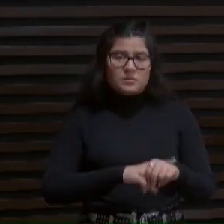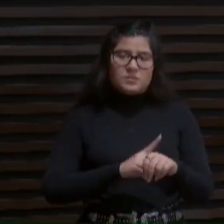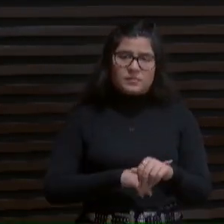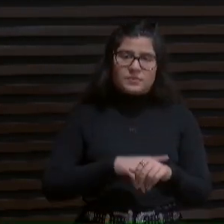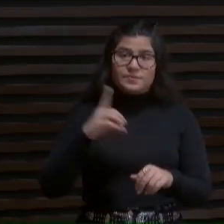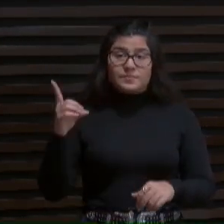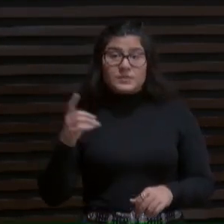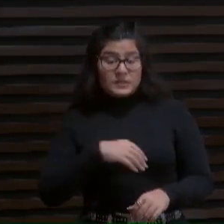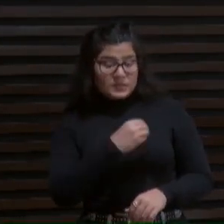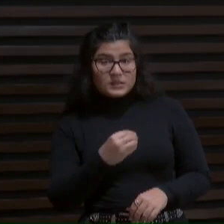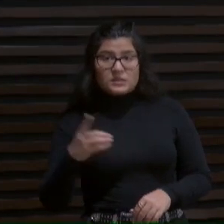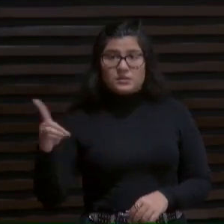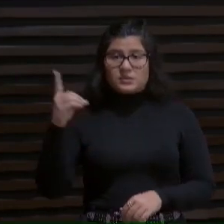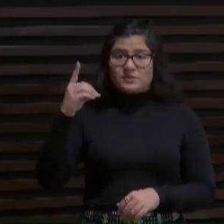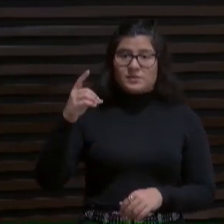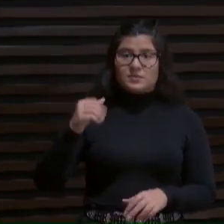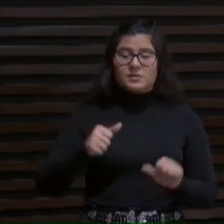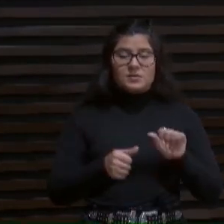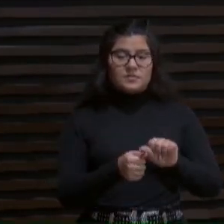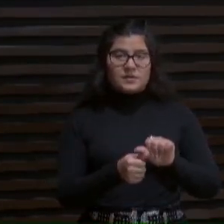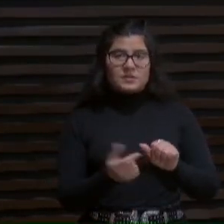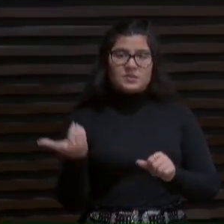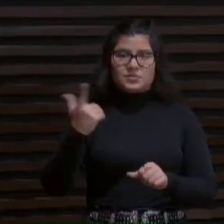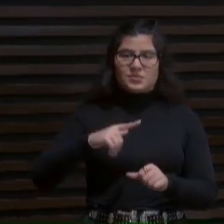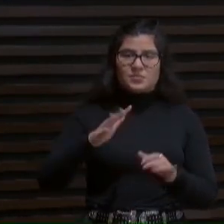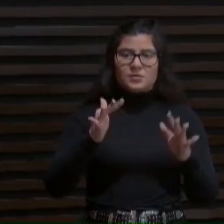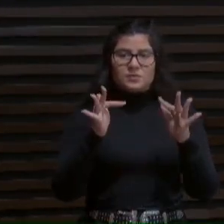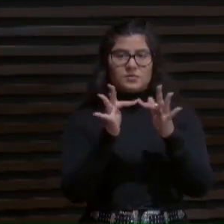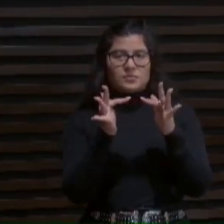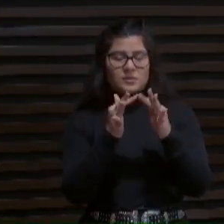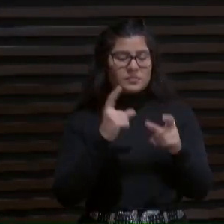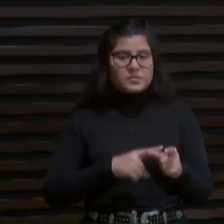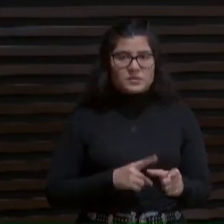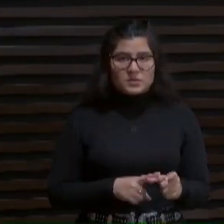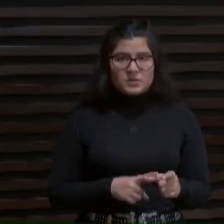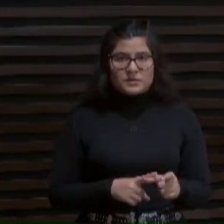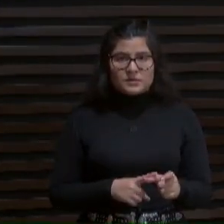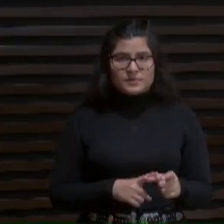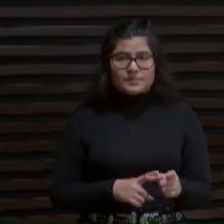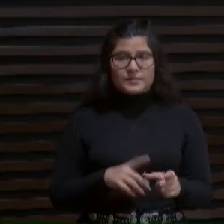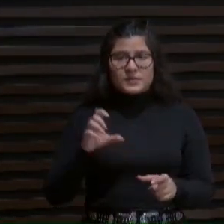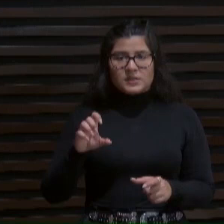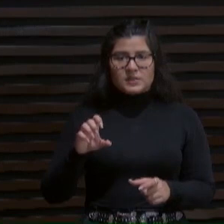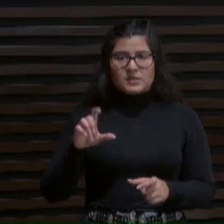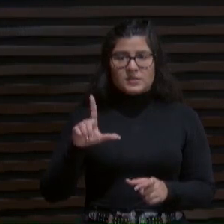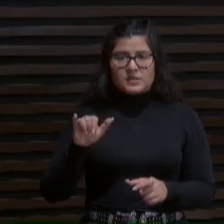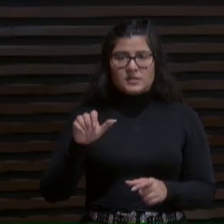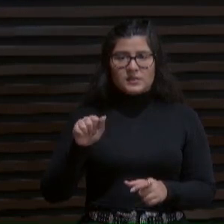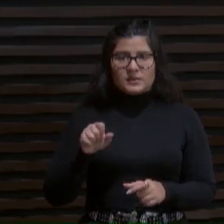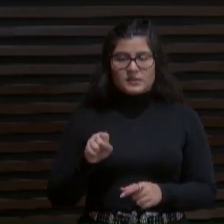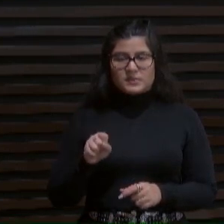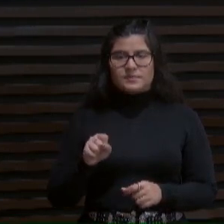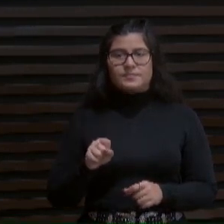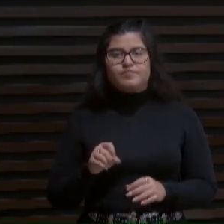Davi naquela época, para reconstruir o templo e para reconstruir a cidade. Depois Neemias também vem para reconstruir as muralhas da cidade,